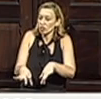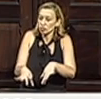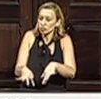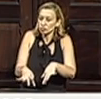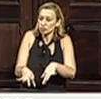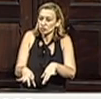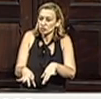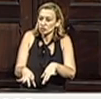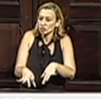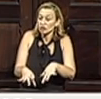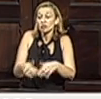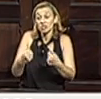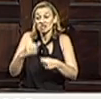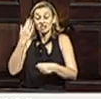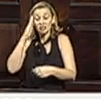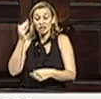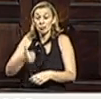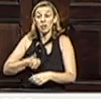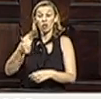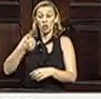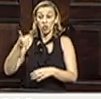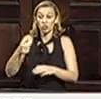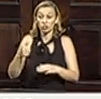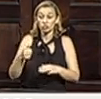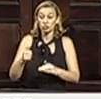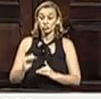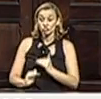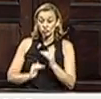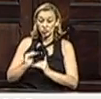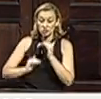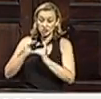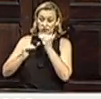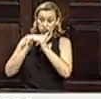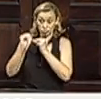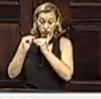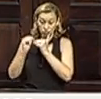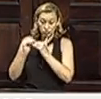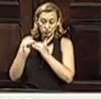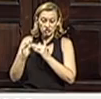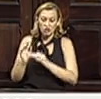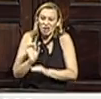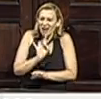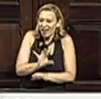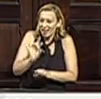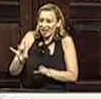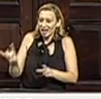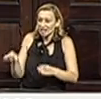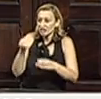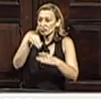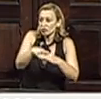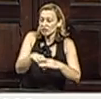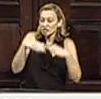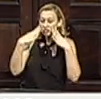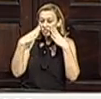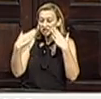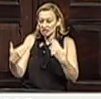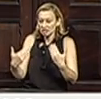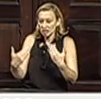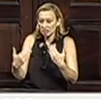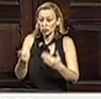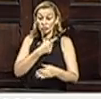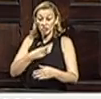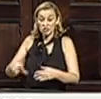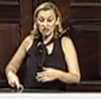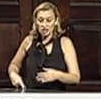coerência com o processo de produção legislativa. Pois, caso contrário, a cada votação de destaque, Vossa Excelência teria